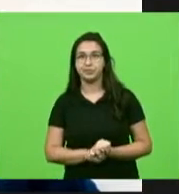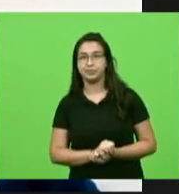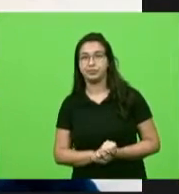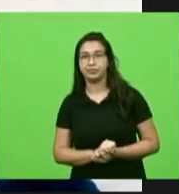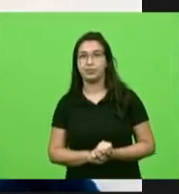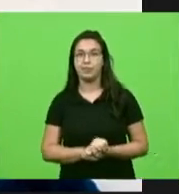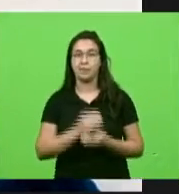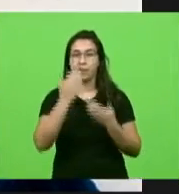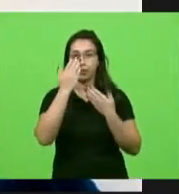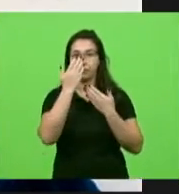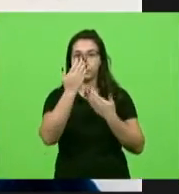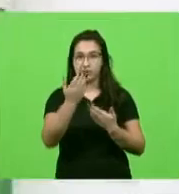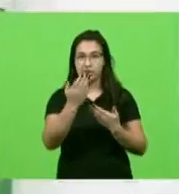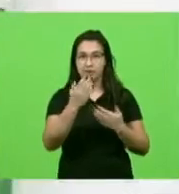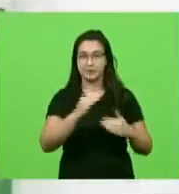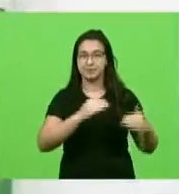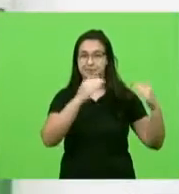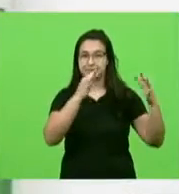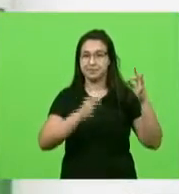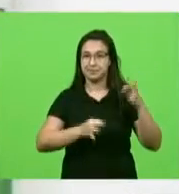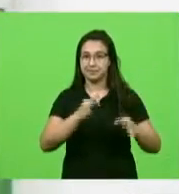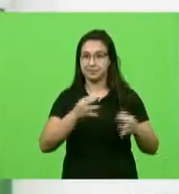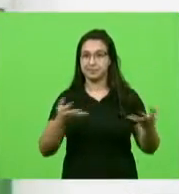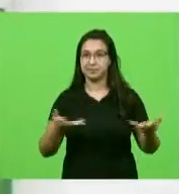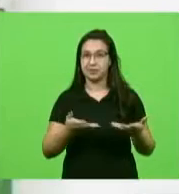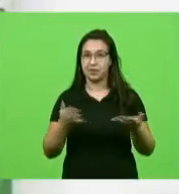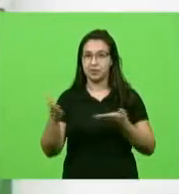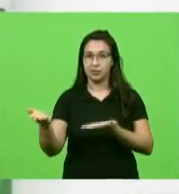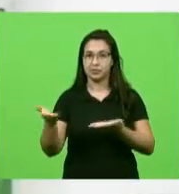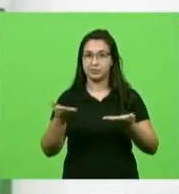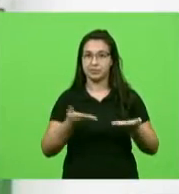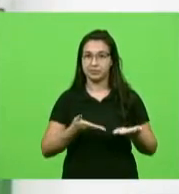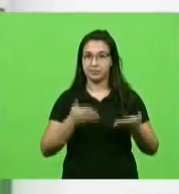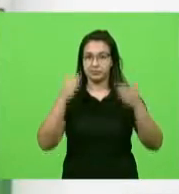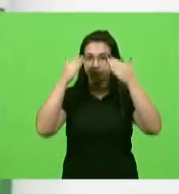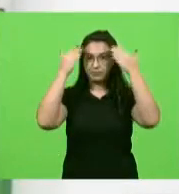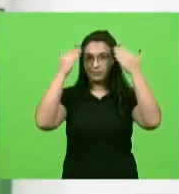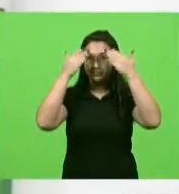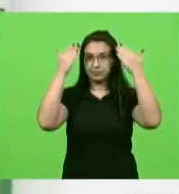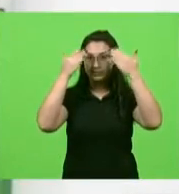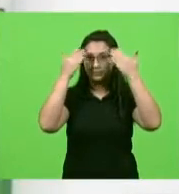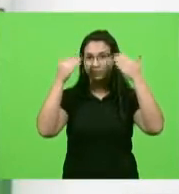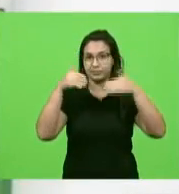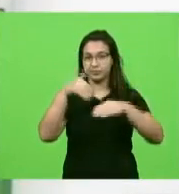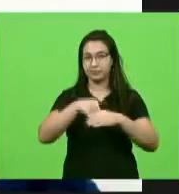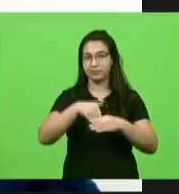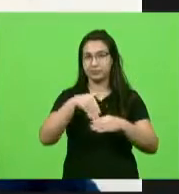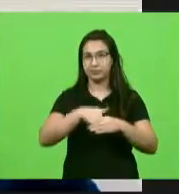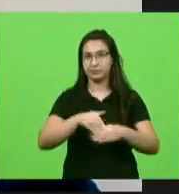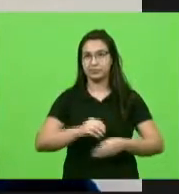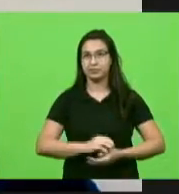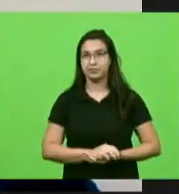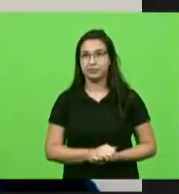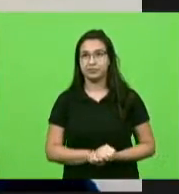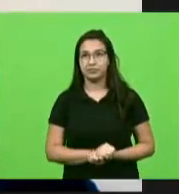Obrigado, desembargador Roberto. Tem a palavra agora o deputado José Milton Schaeffer para o seu voto.